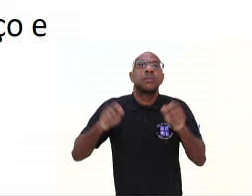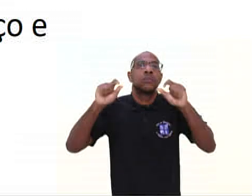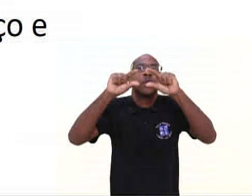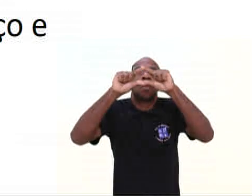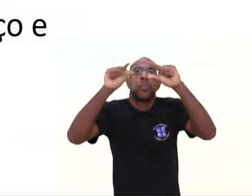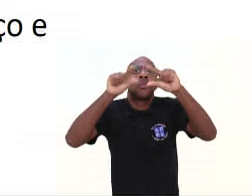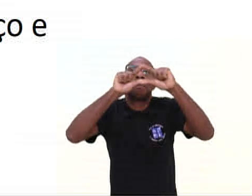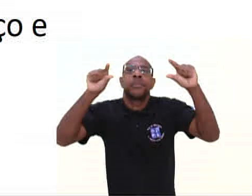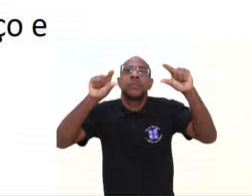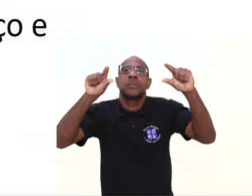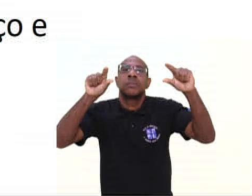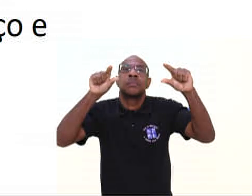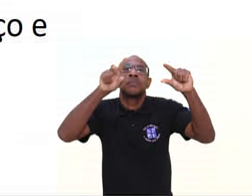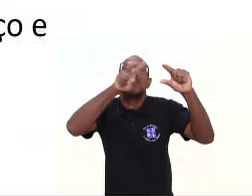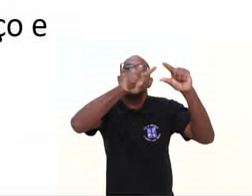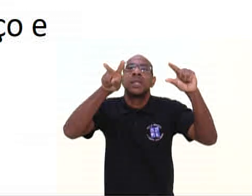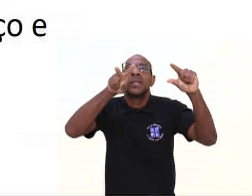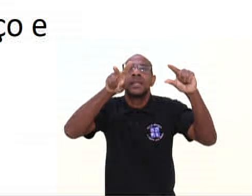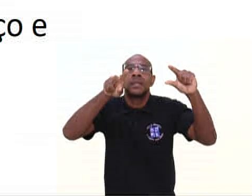aí, eu já volto comentando.